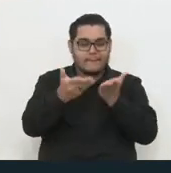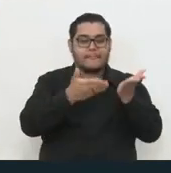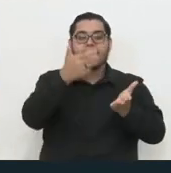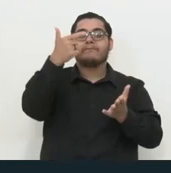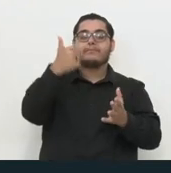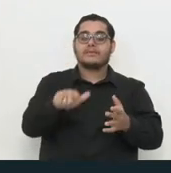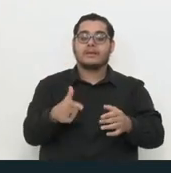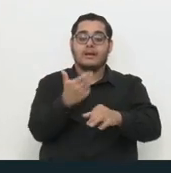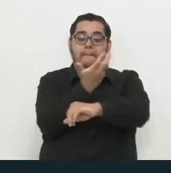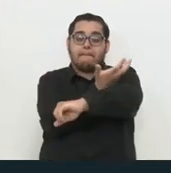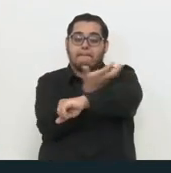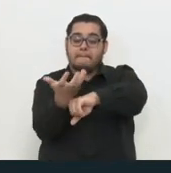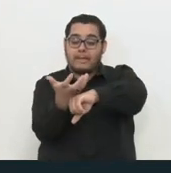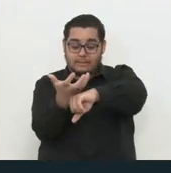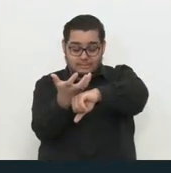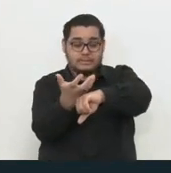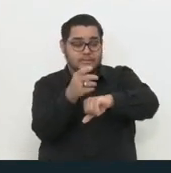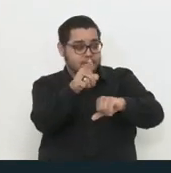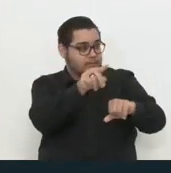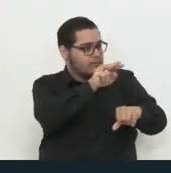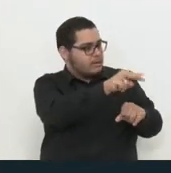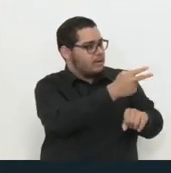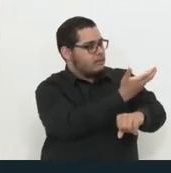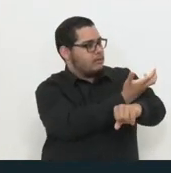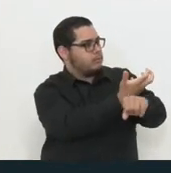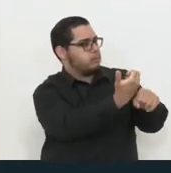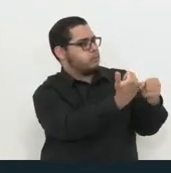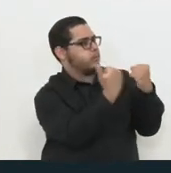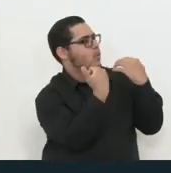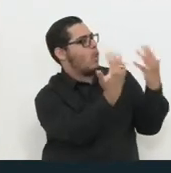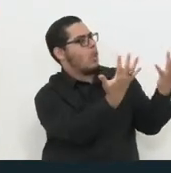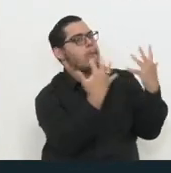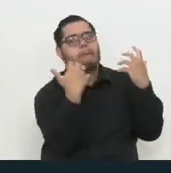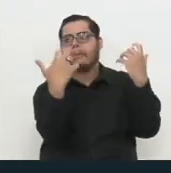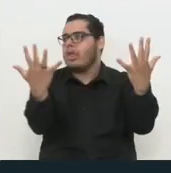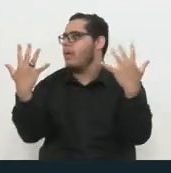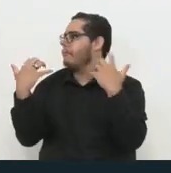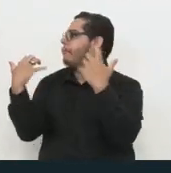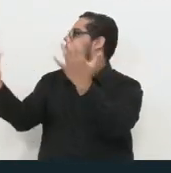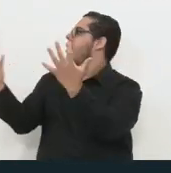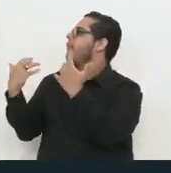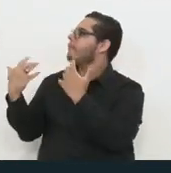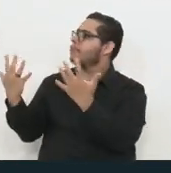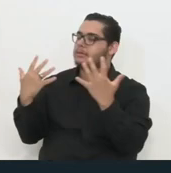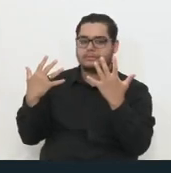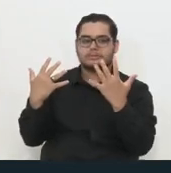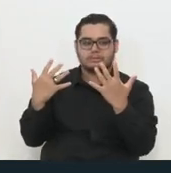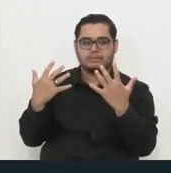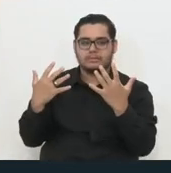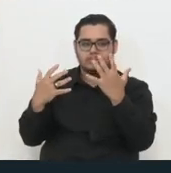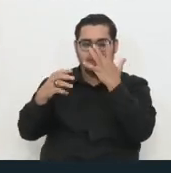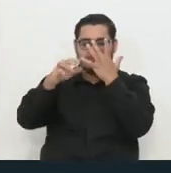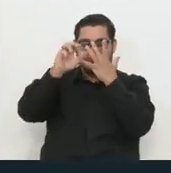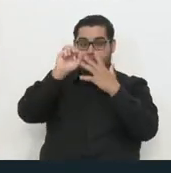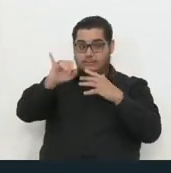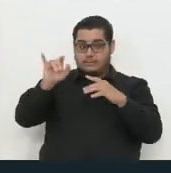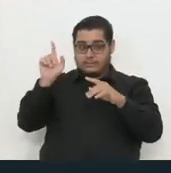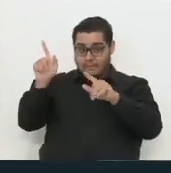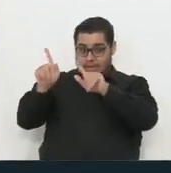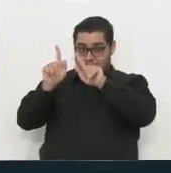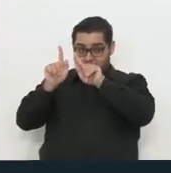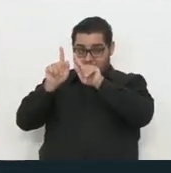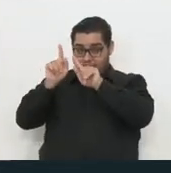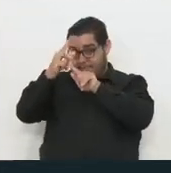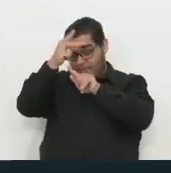mato crescendo para tudo quanto é lado para tudo quanto é lado se o prefeito Gucci resolvesse e sacar o mato e fazer feno talvez